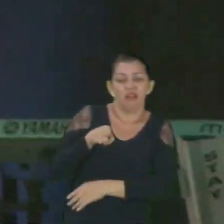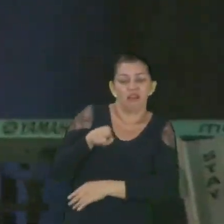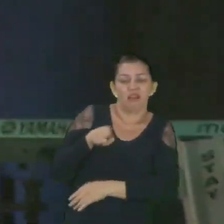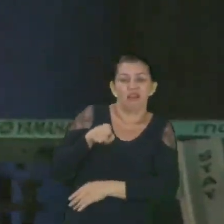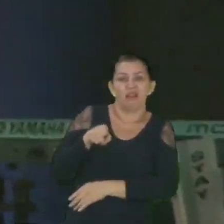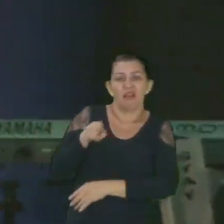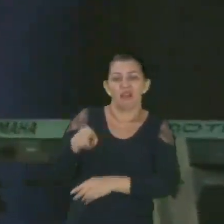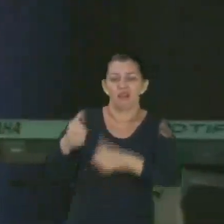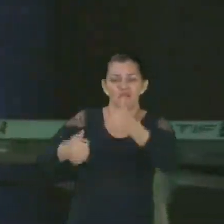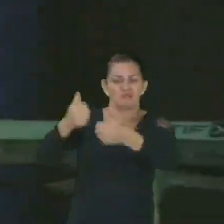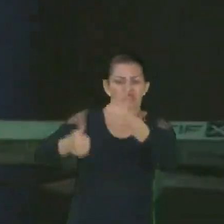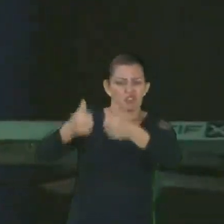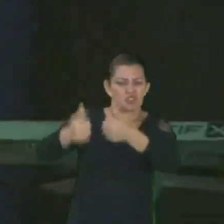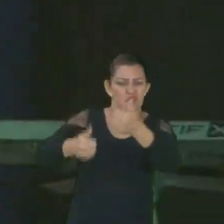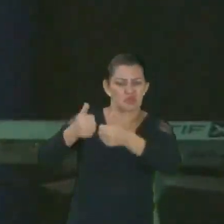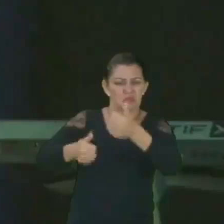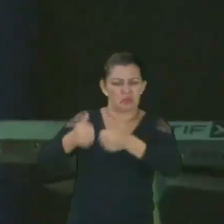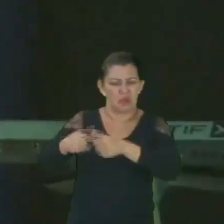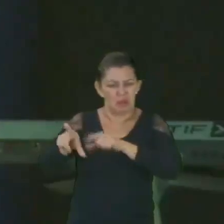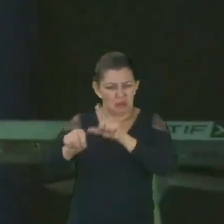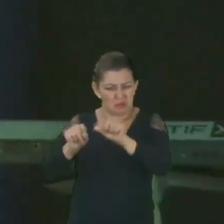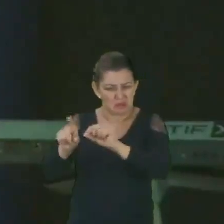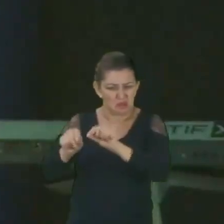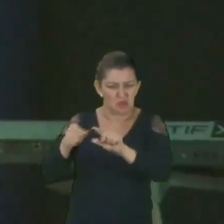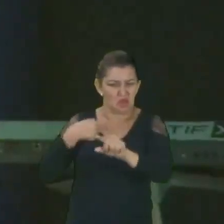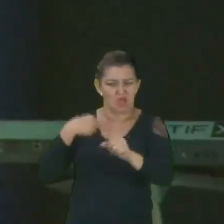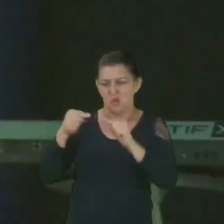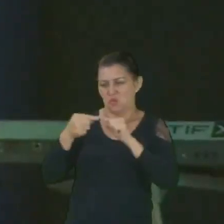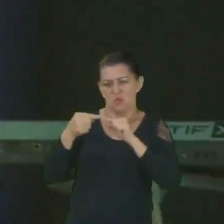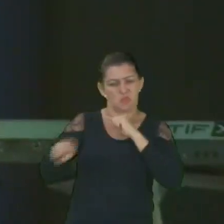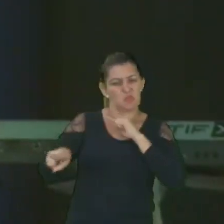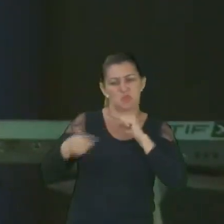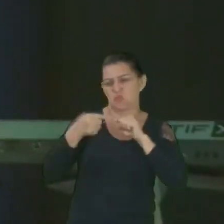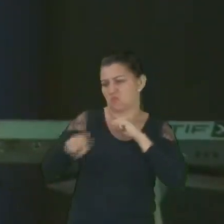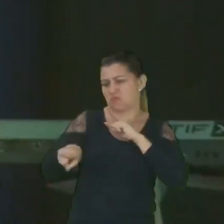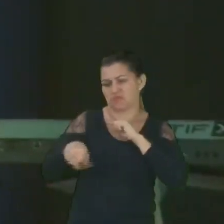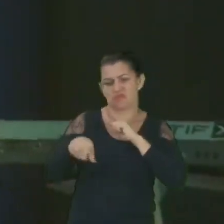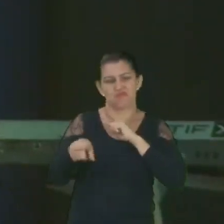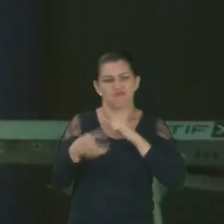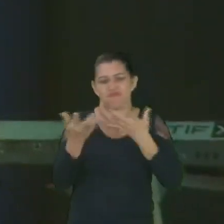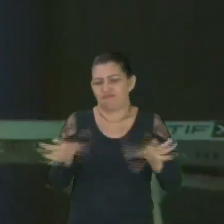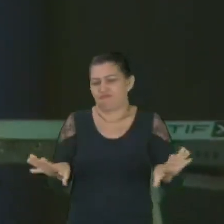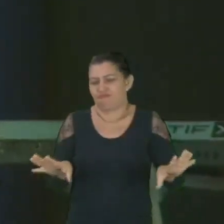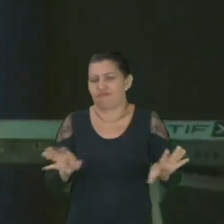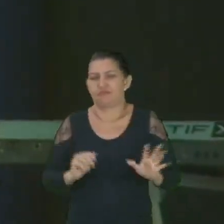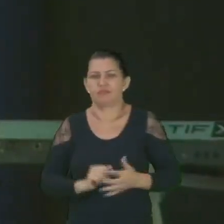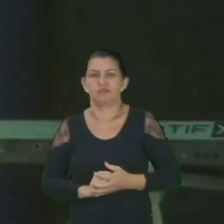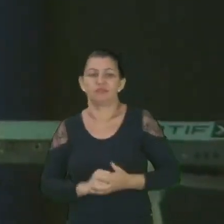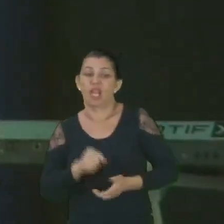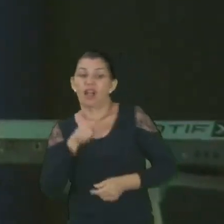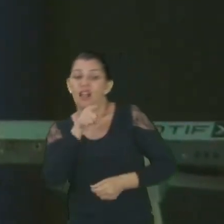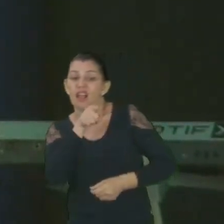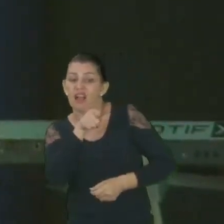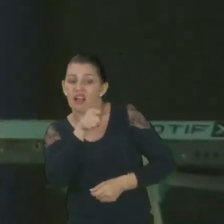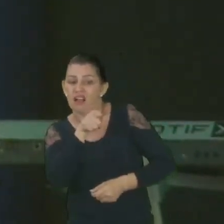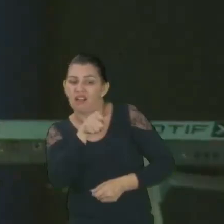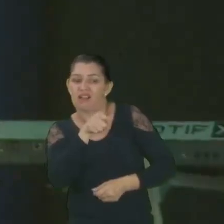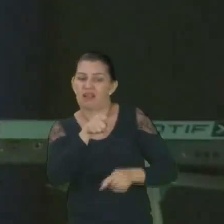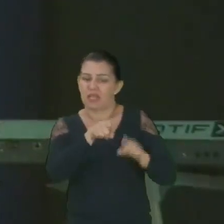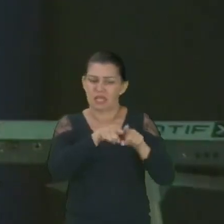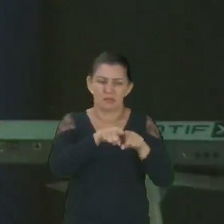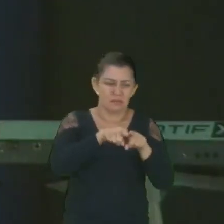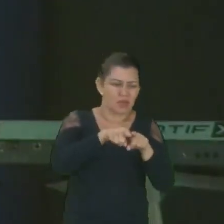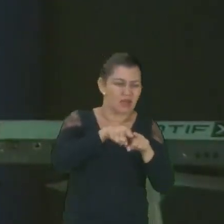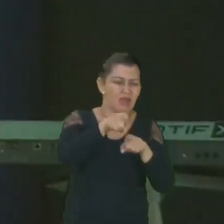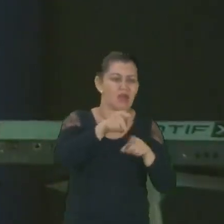que ele torce. Olha, foge daquele irmão, porque ele vota num partido aí, ó. Esse partido eu